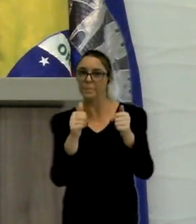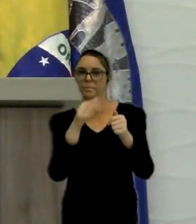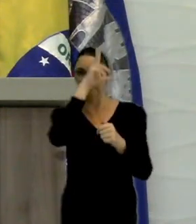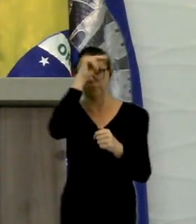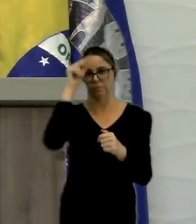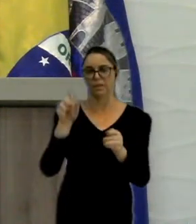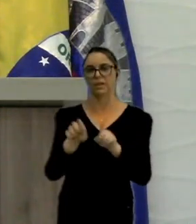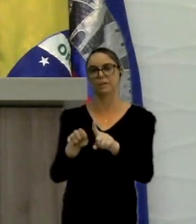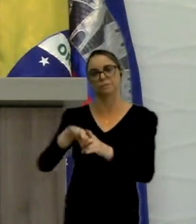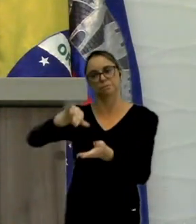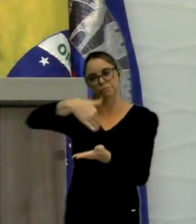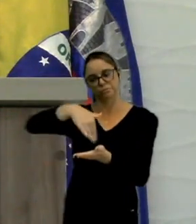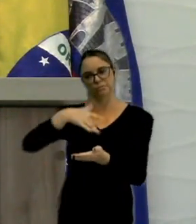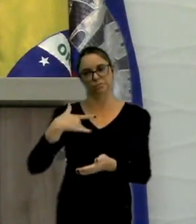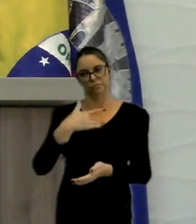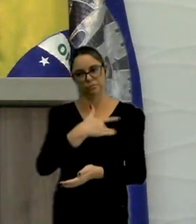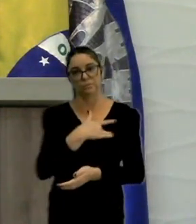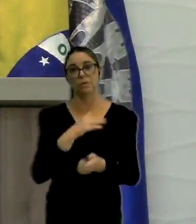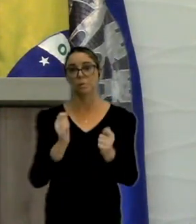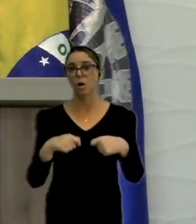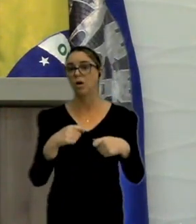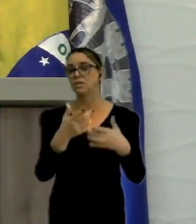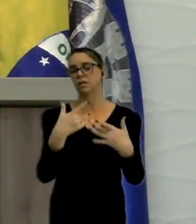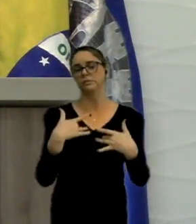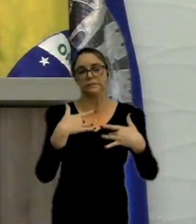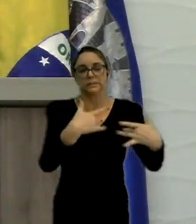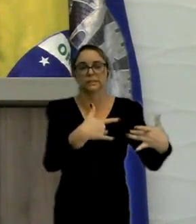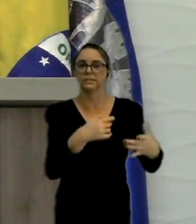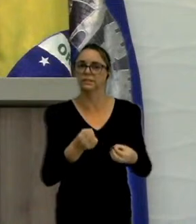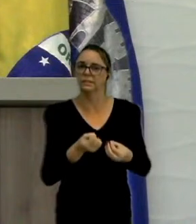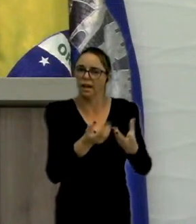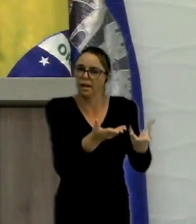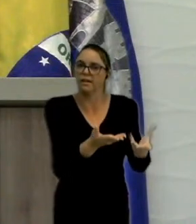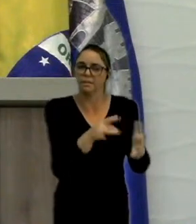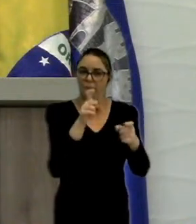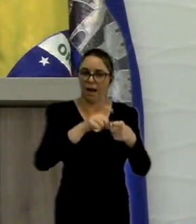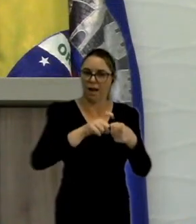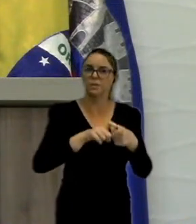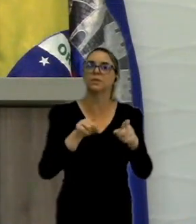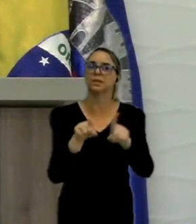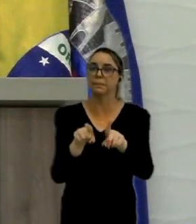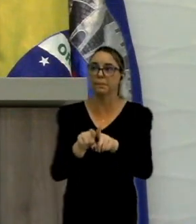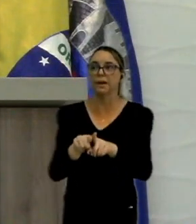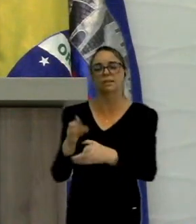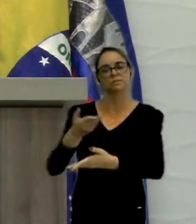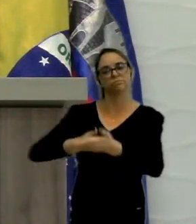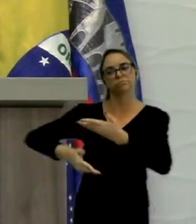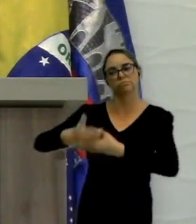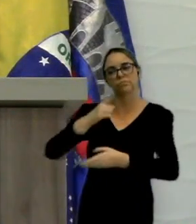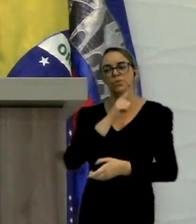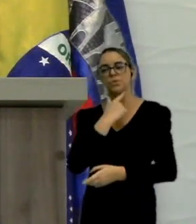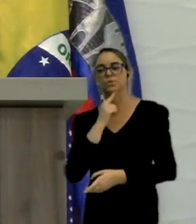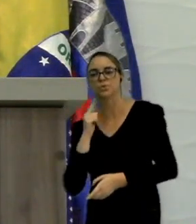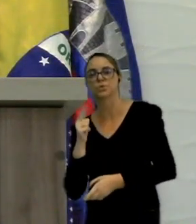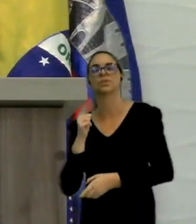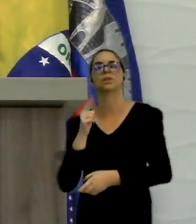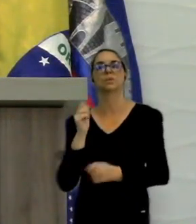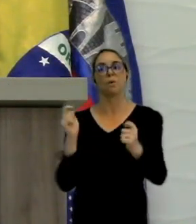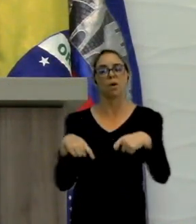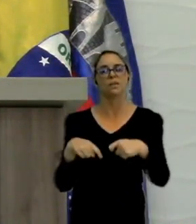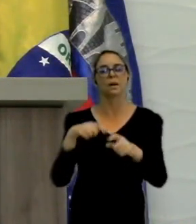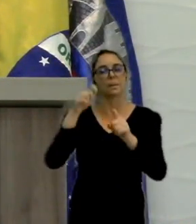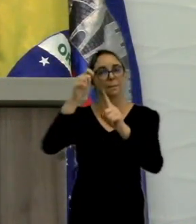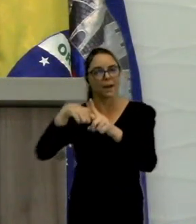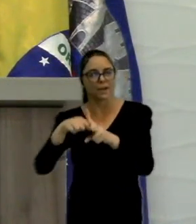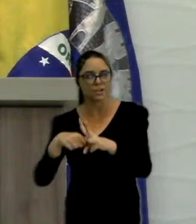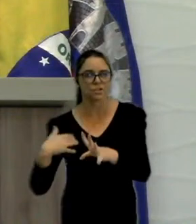à secretária de saúde que disponibilize e médico e também atendimento com odontólogo para fazer mensalmente